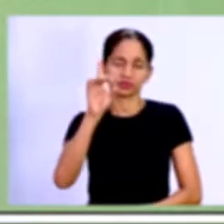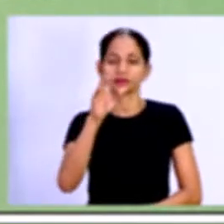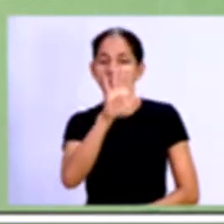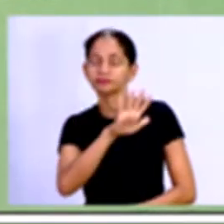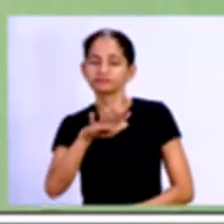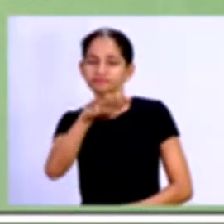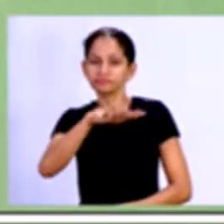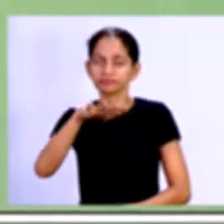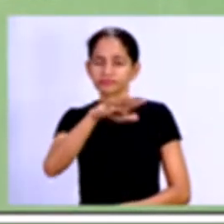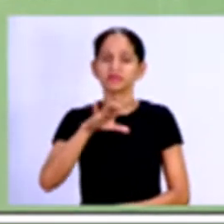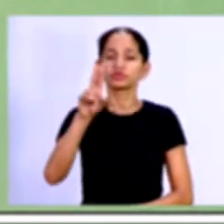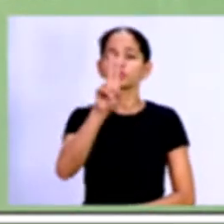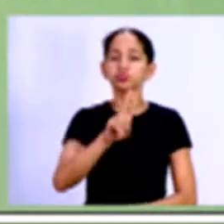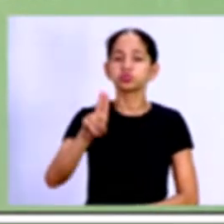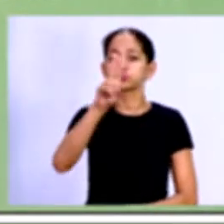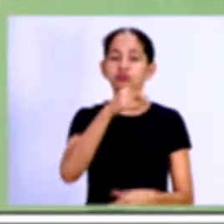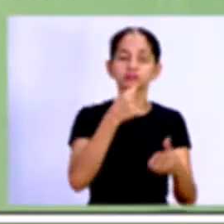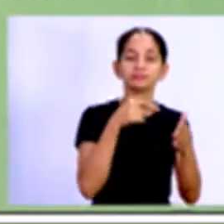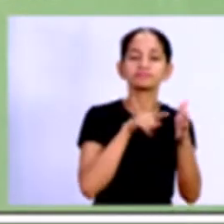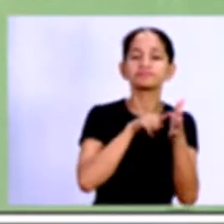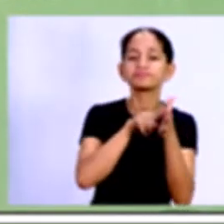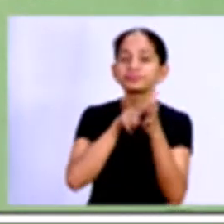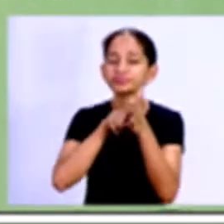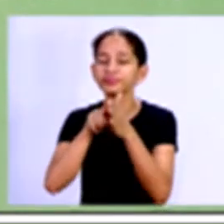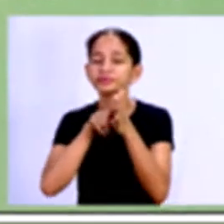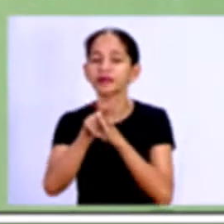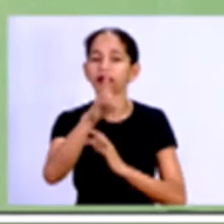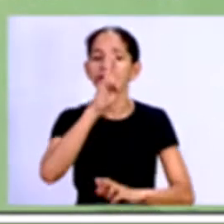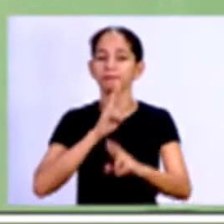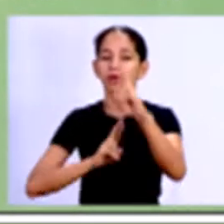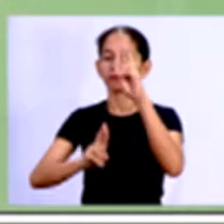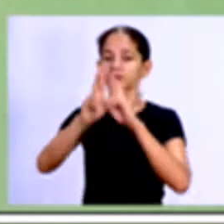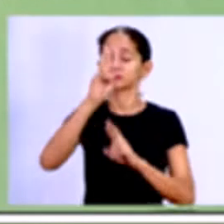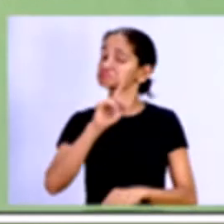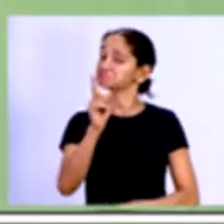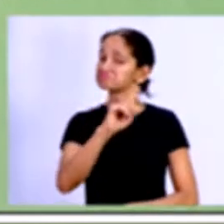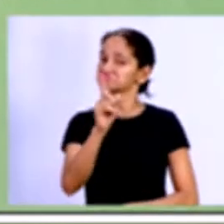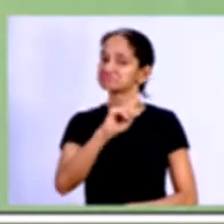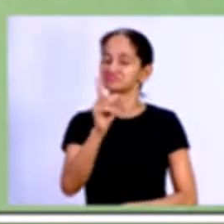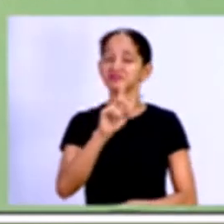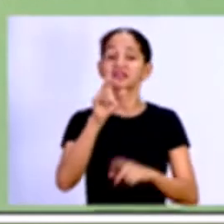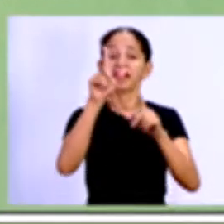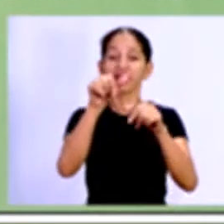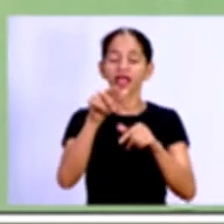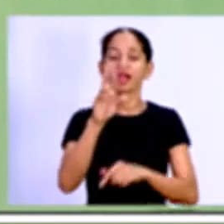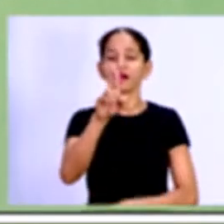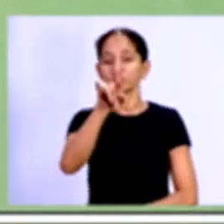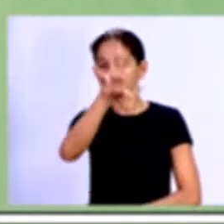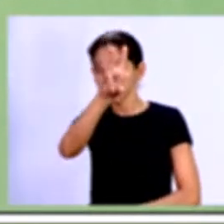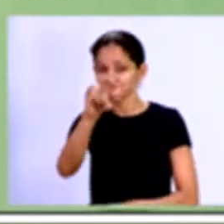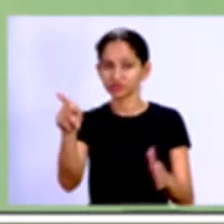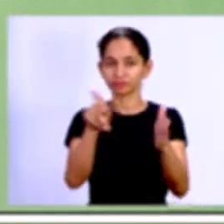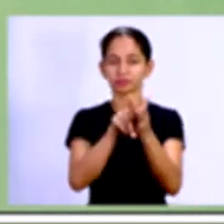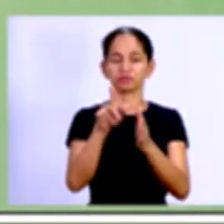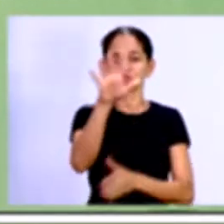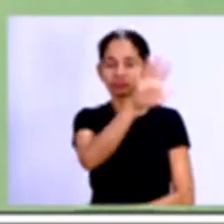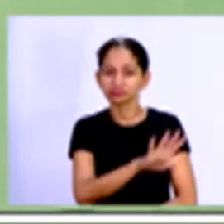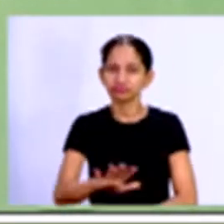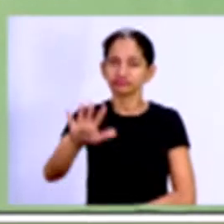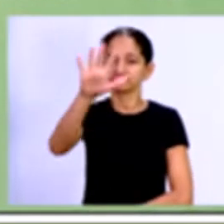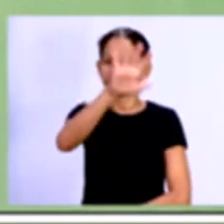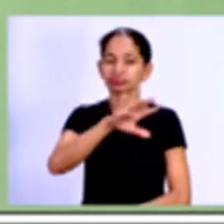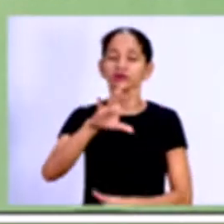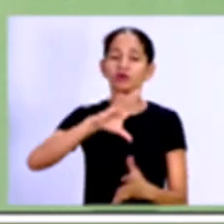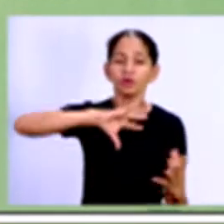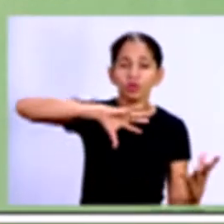utilizado somente para buscas. É uma rede gigantesca de computadores que se